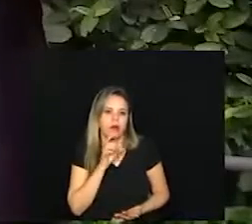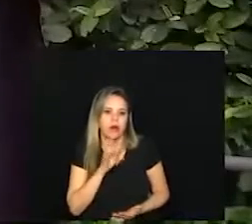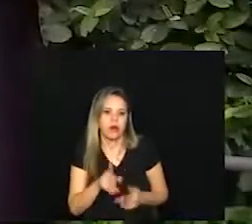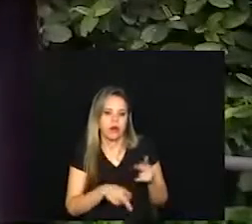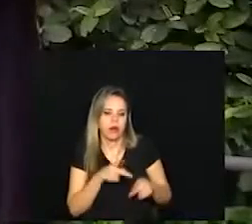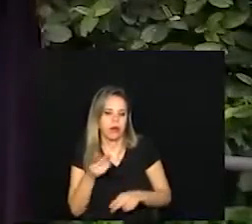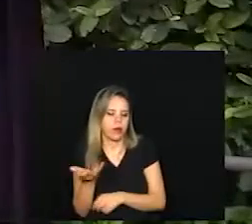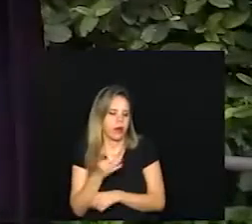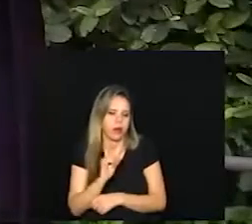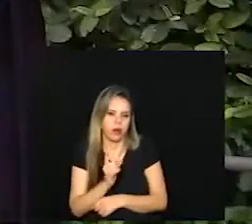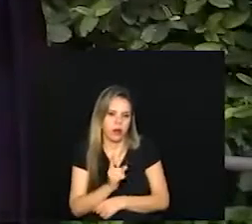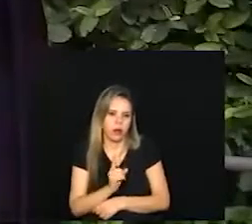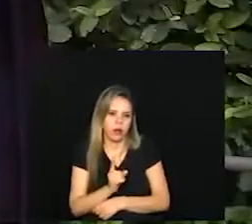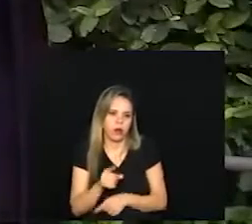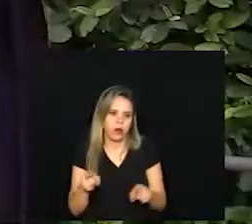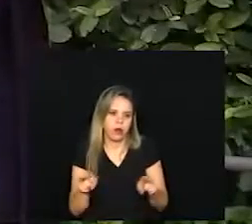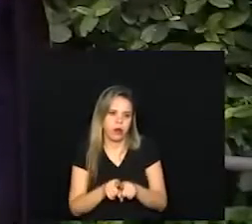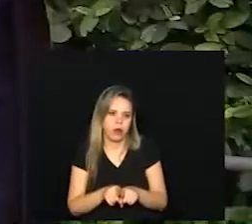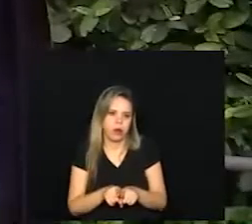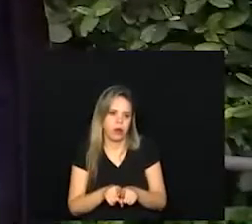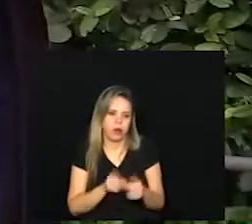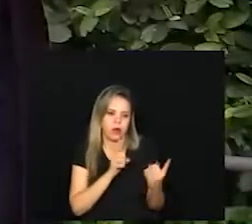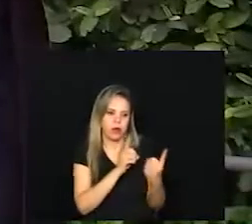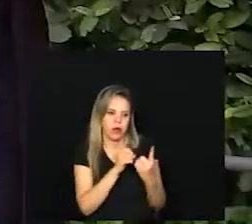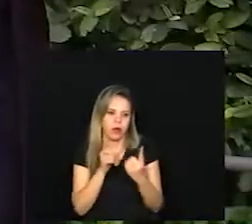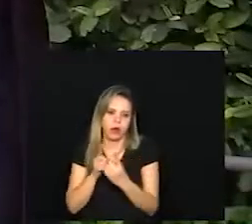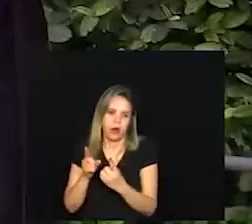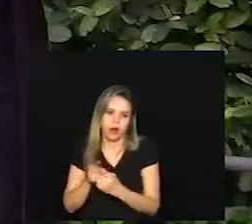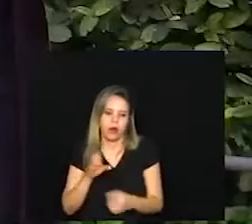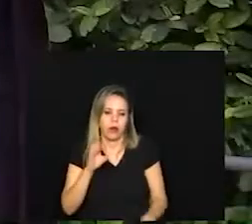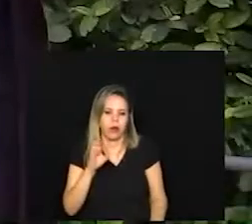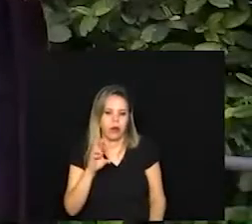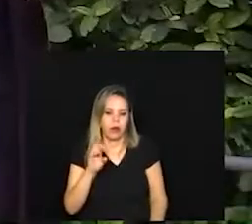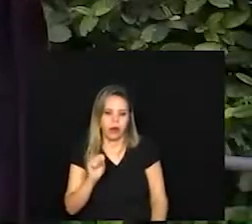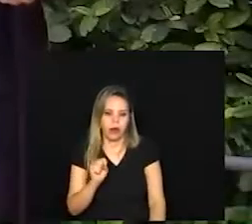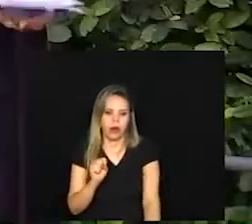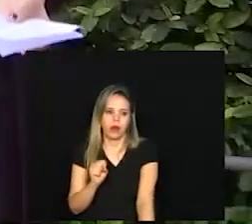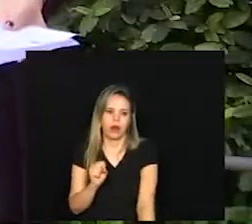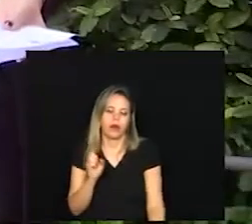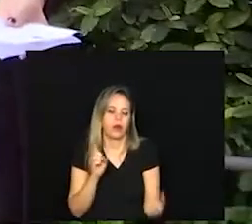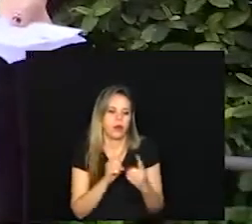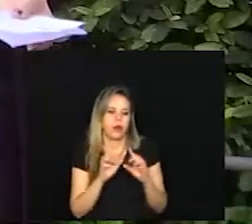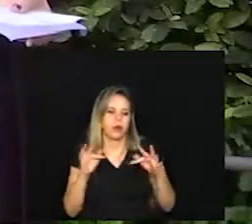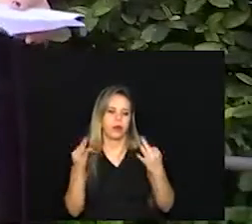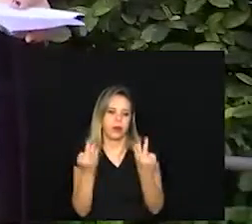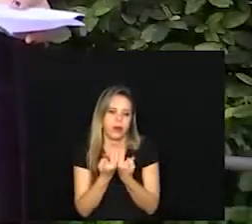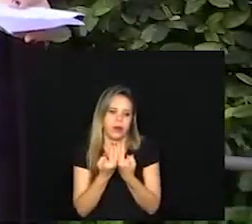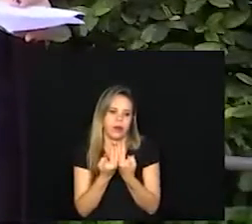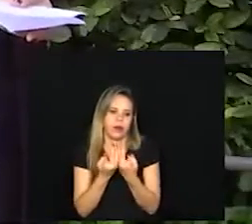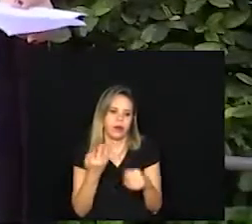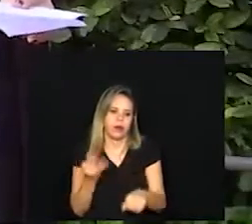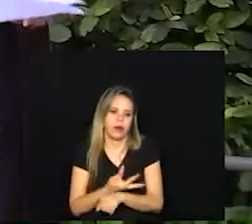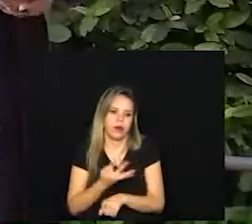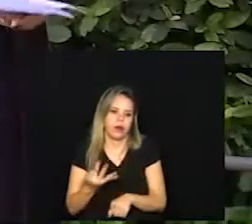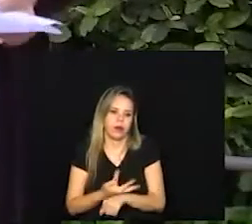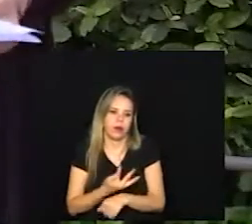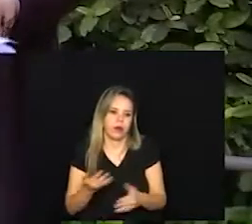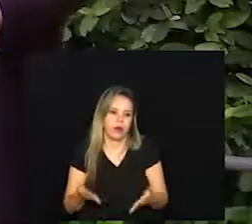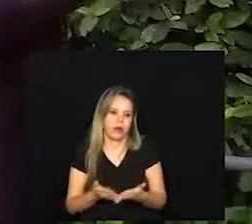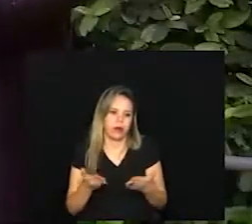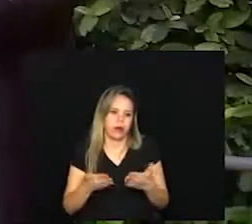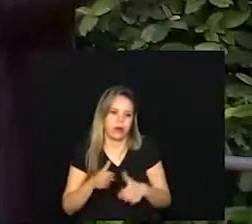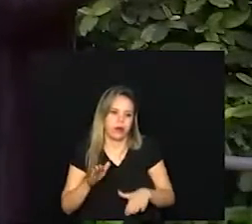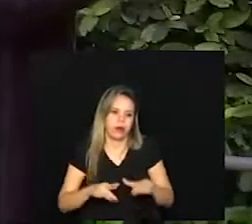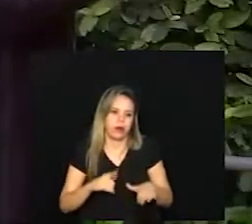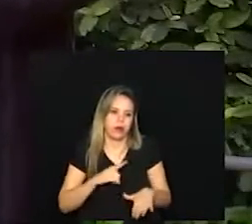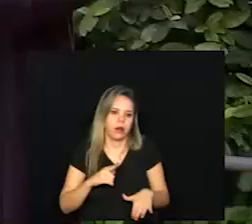pessoas em situação de rua, também vão para os nossos serviços, os CRAS, onde são atendidas famílias que estão em situação de vulnerabilidade. Às vezes ela